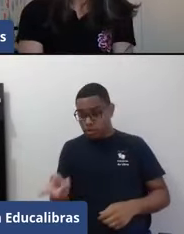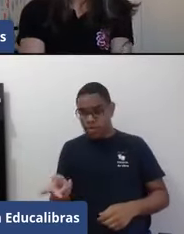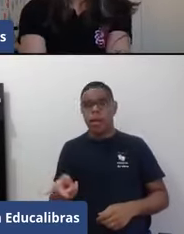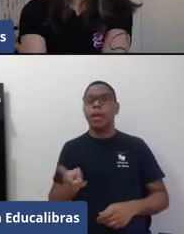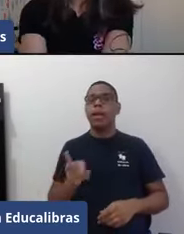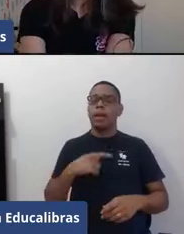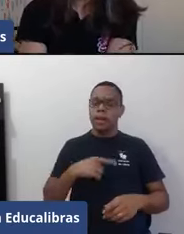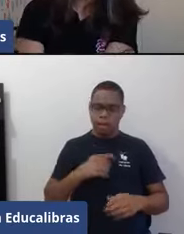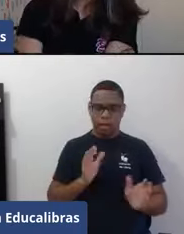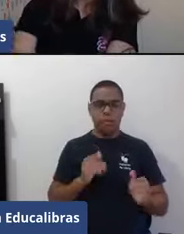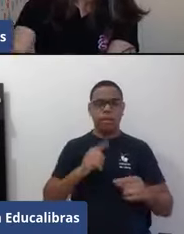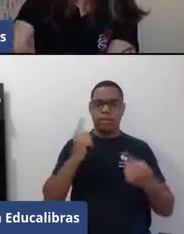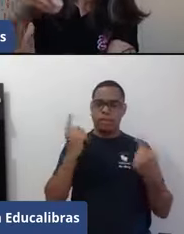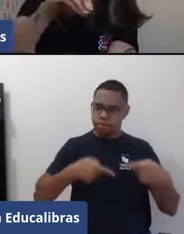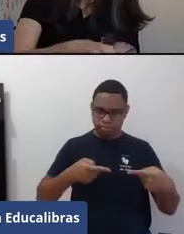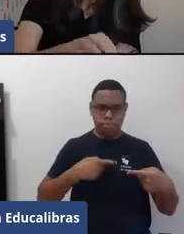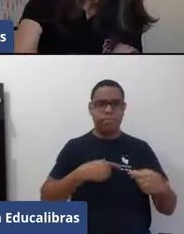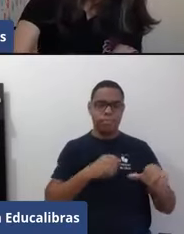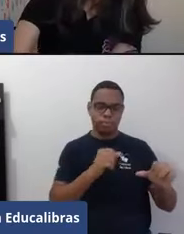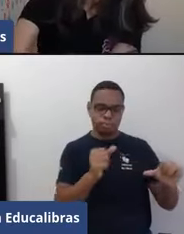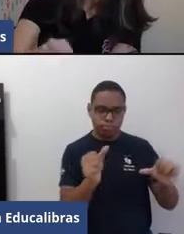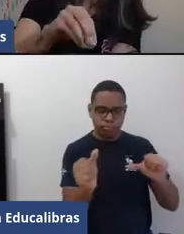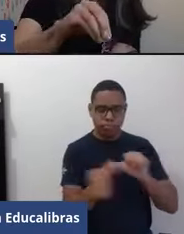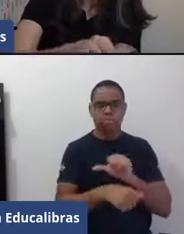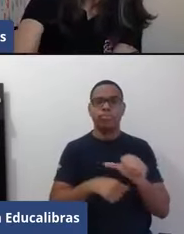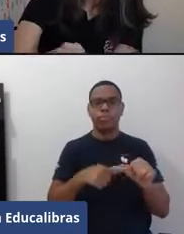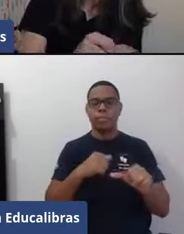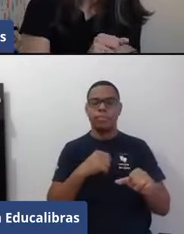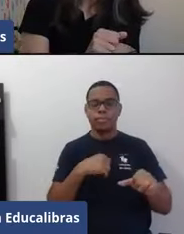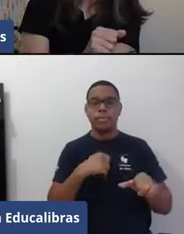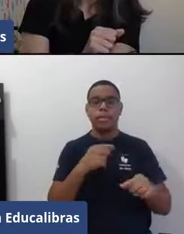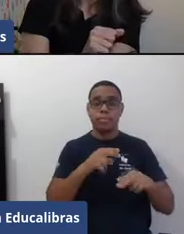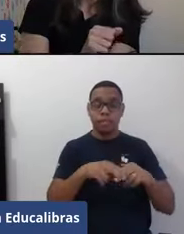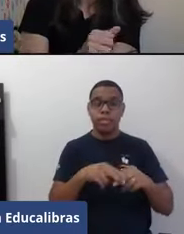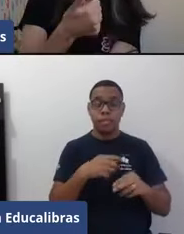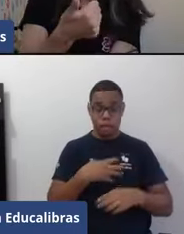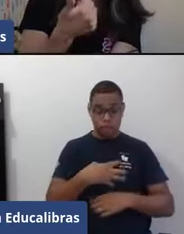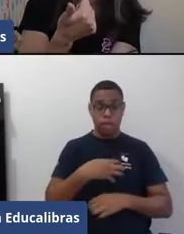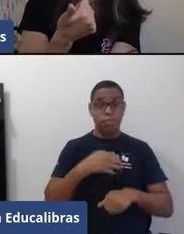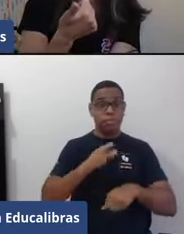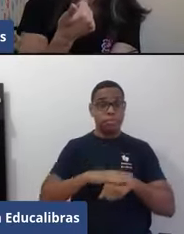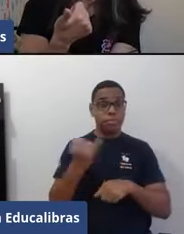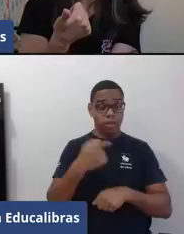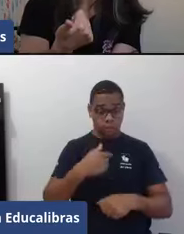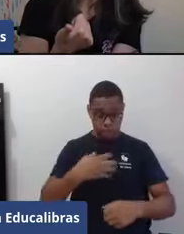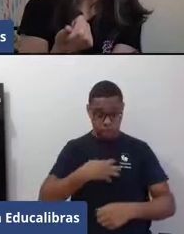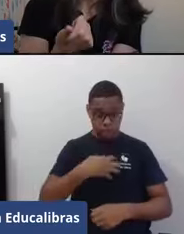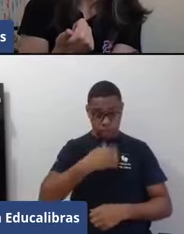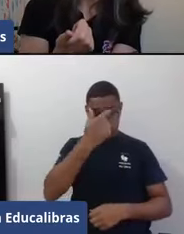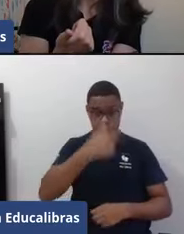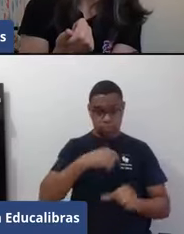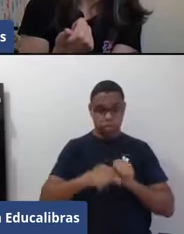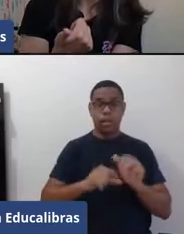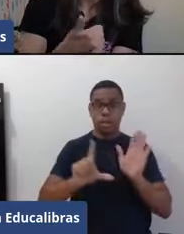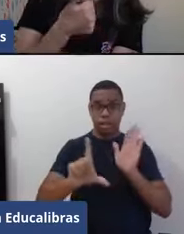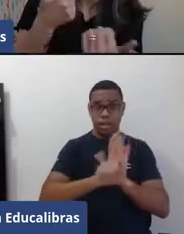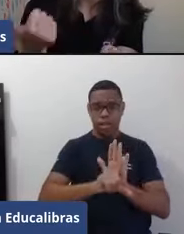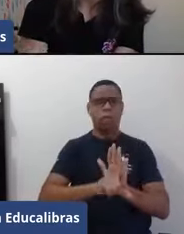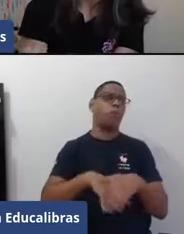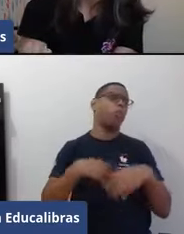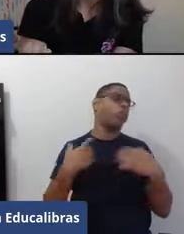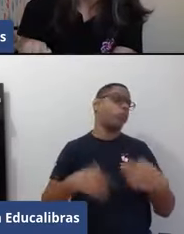grande desafio pela frente, porque tudo passa pela mudança de atitude. Porque leis nós já temos em um monte, certo?